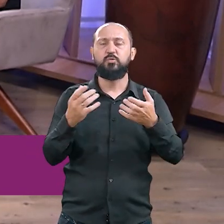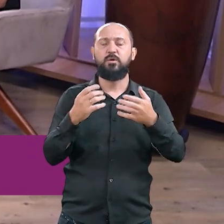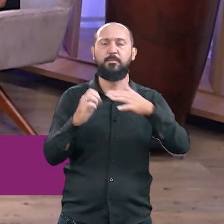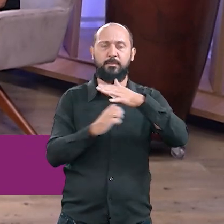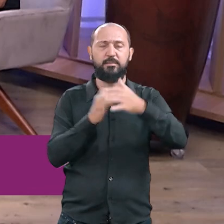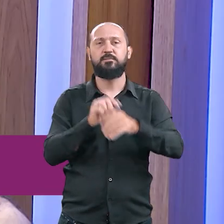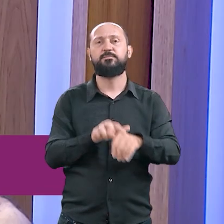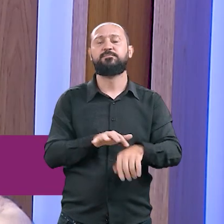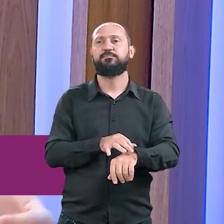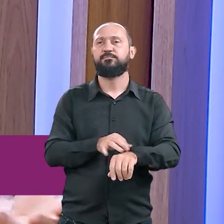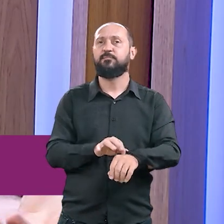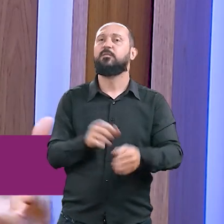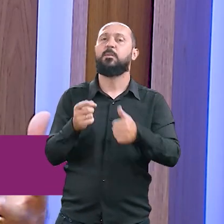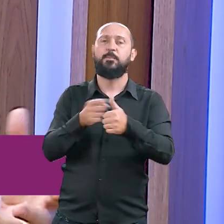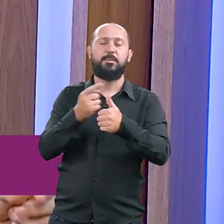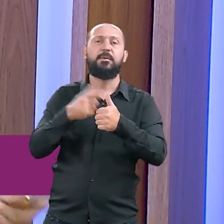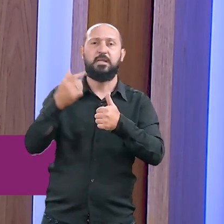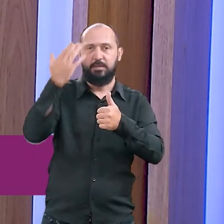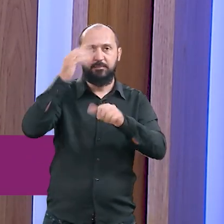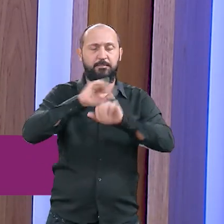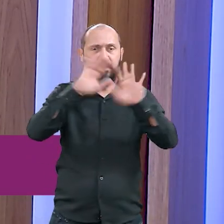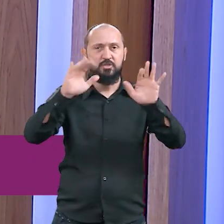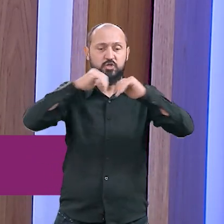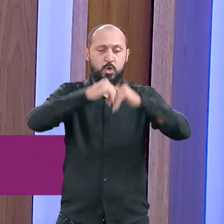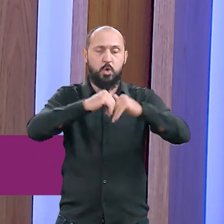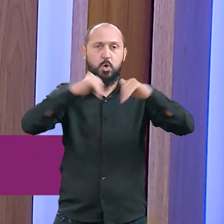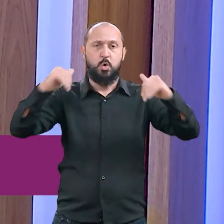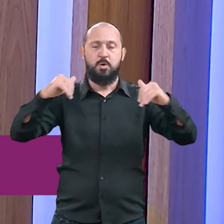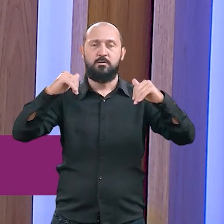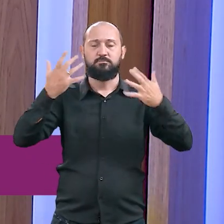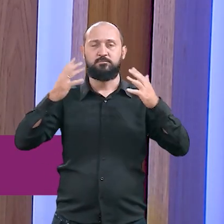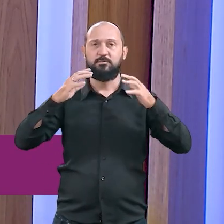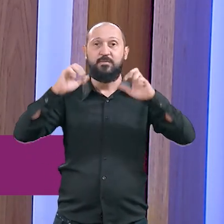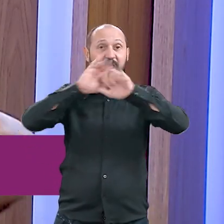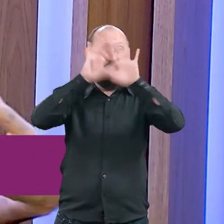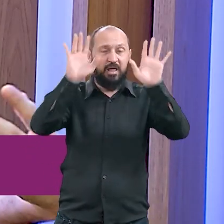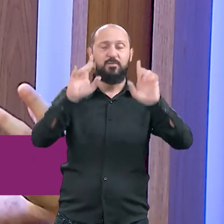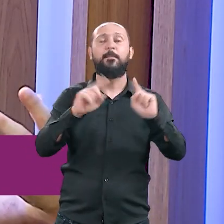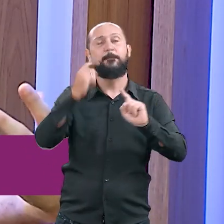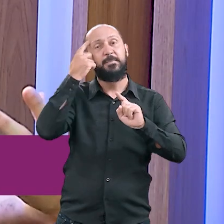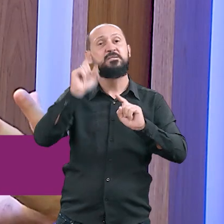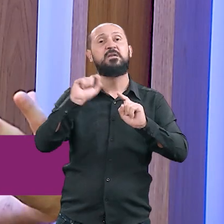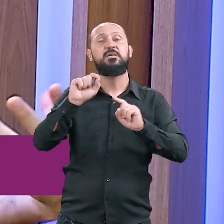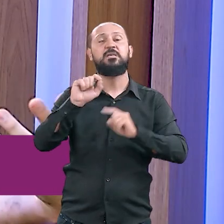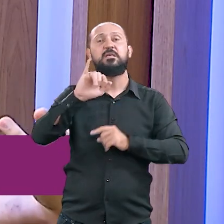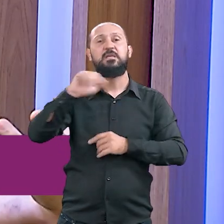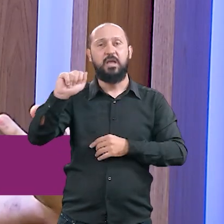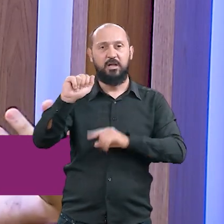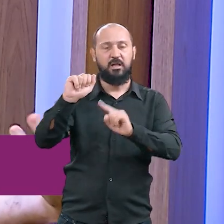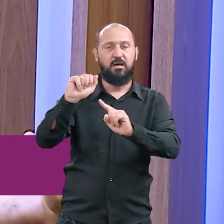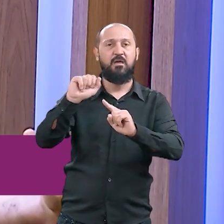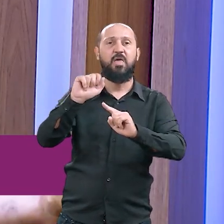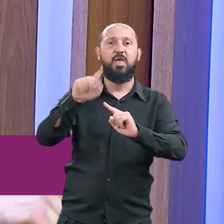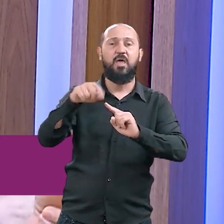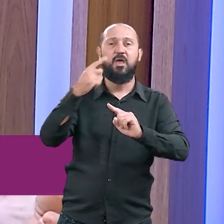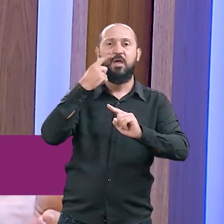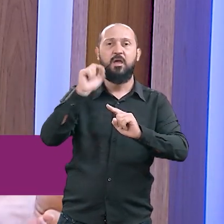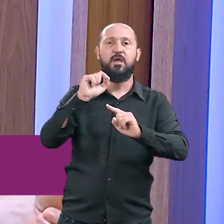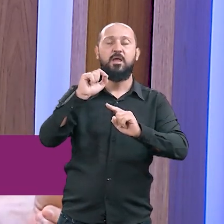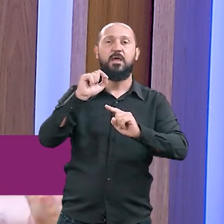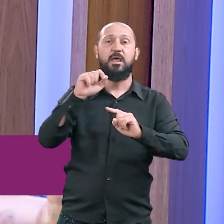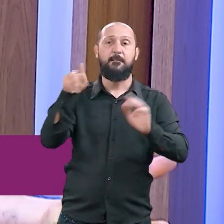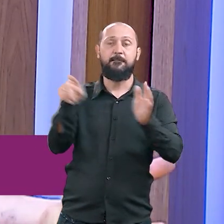a inteligência artificial, se bem utilizada, ela pode ser um agregador na mão de um profissional, mas de repente pode